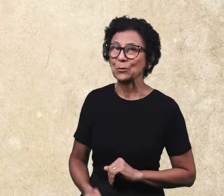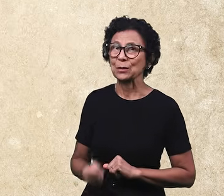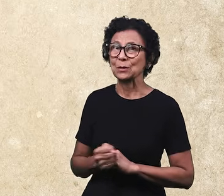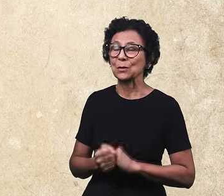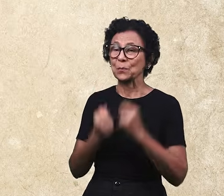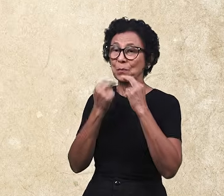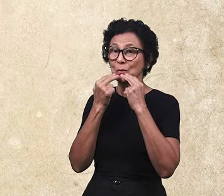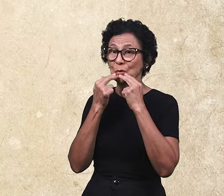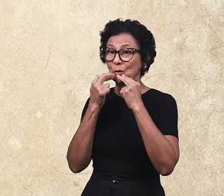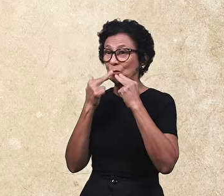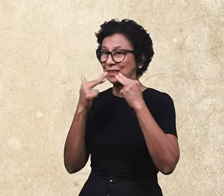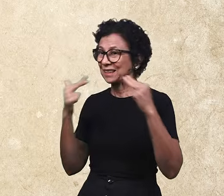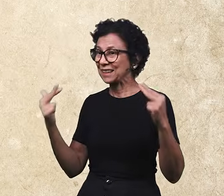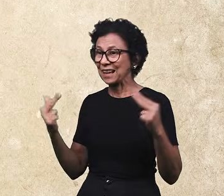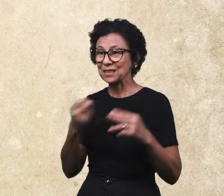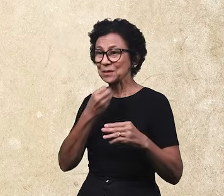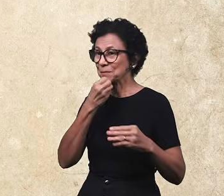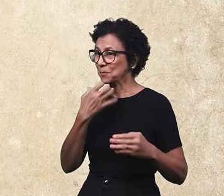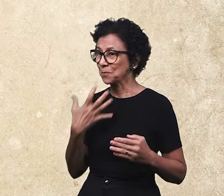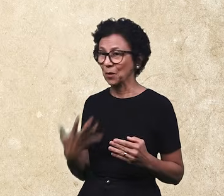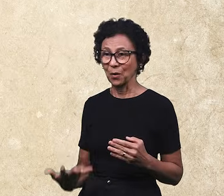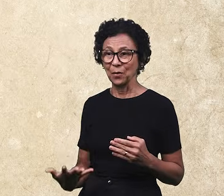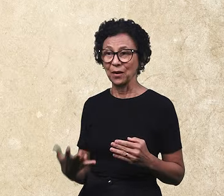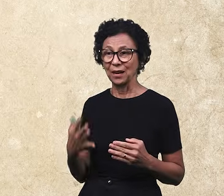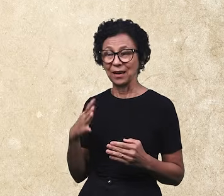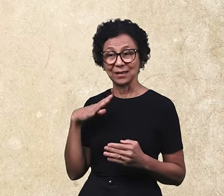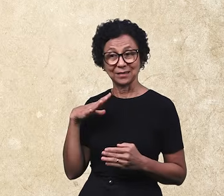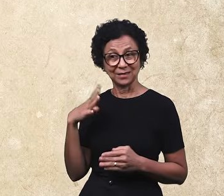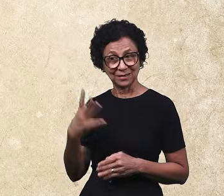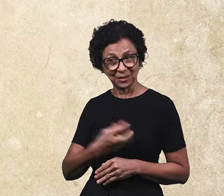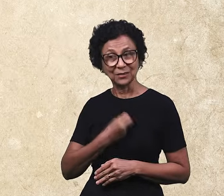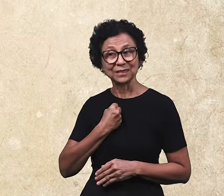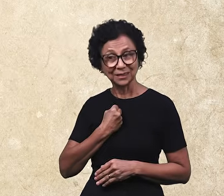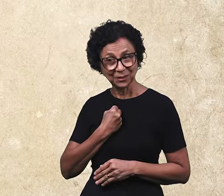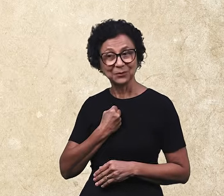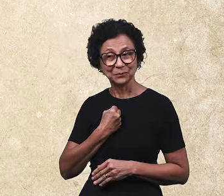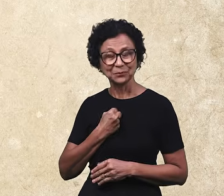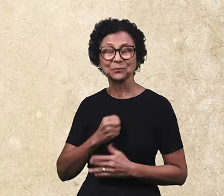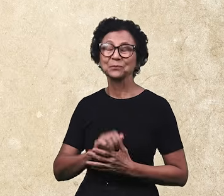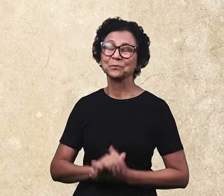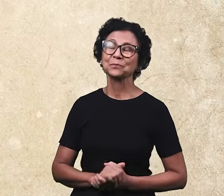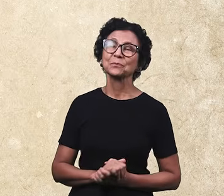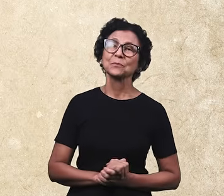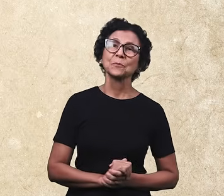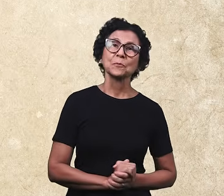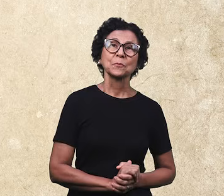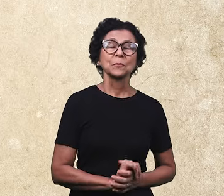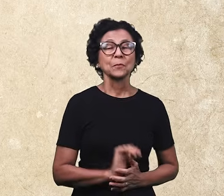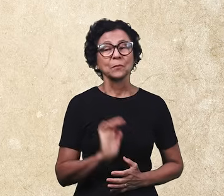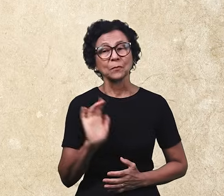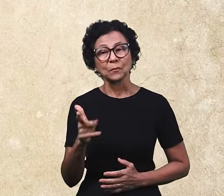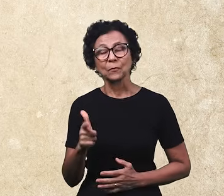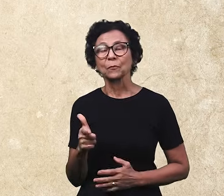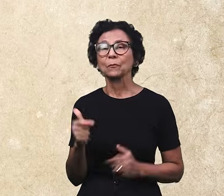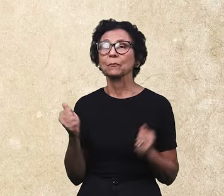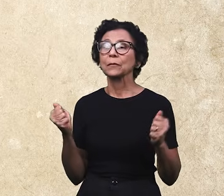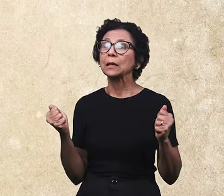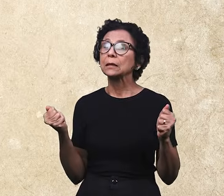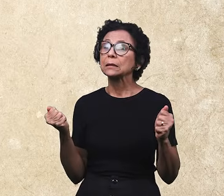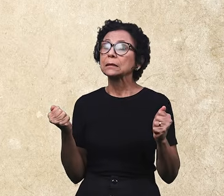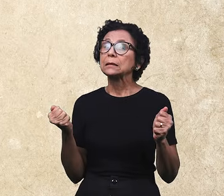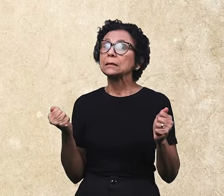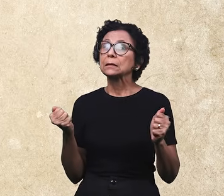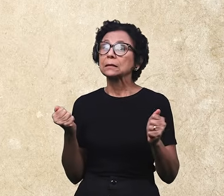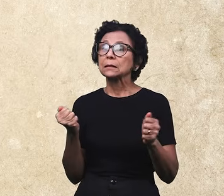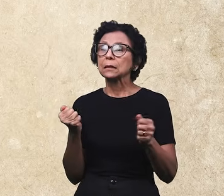era informação de salvação. Então ele diz o seguinte, na cidade de